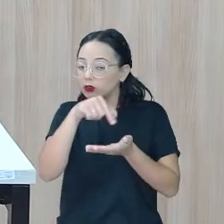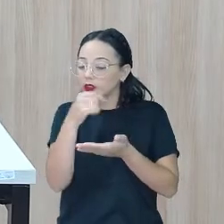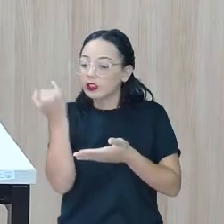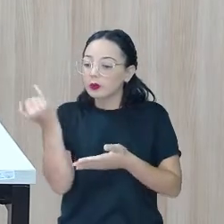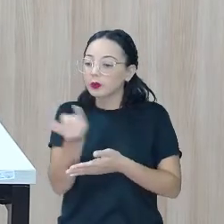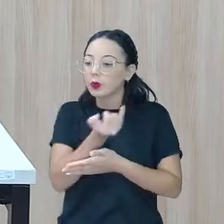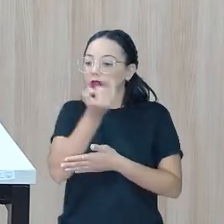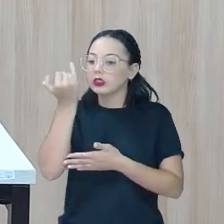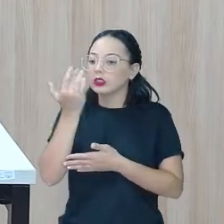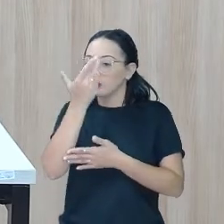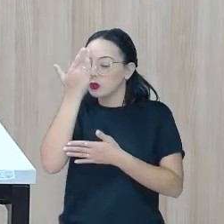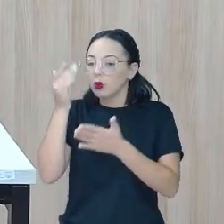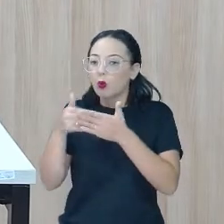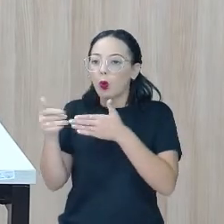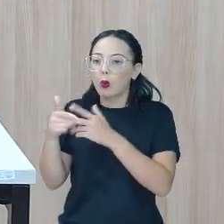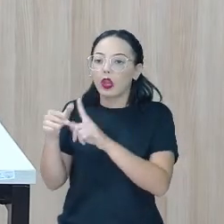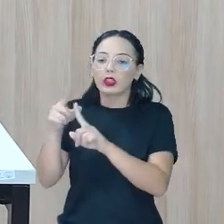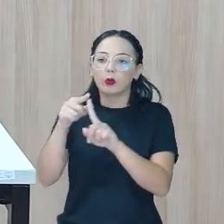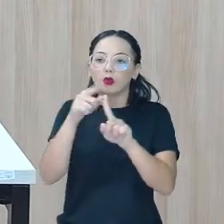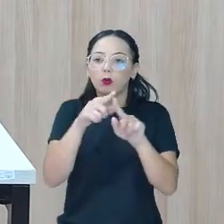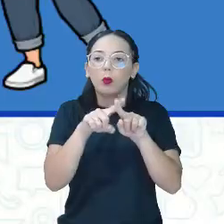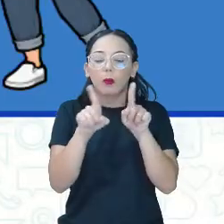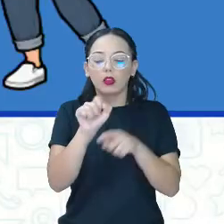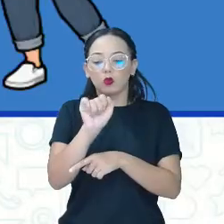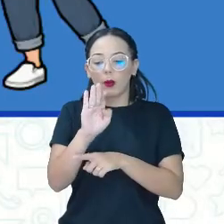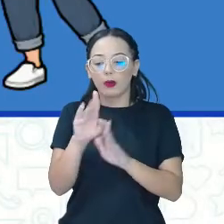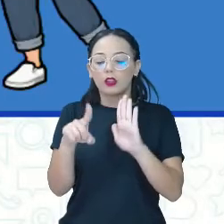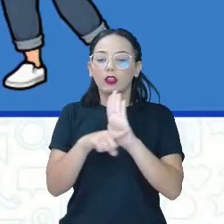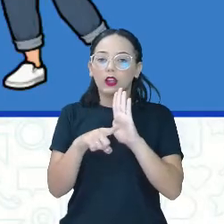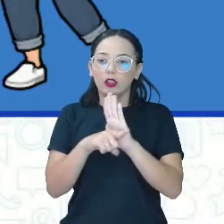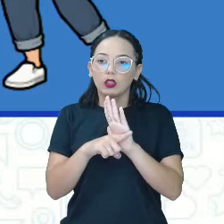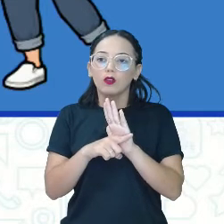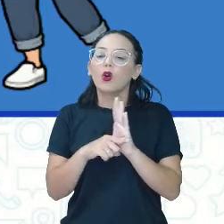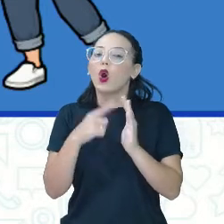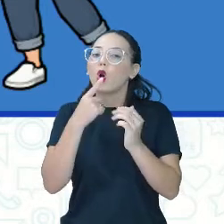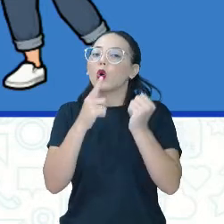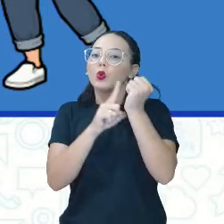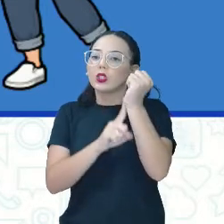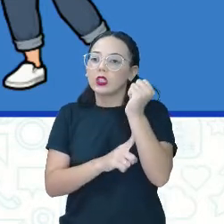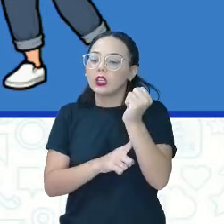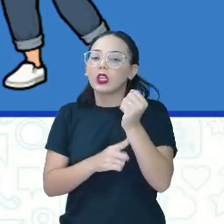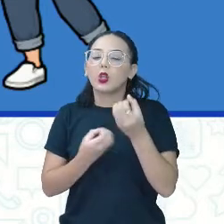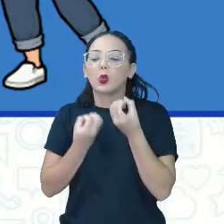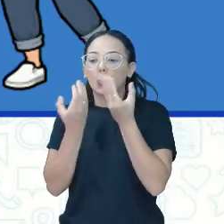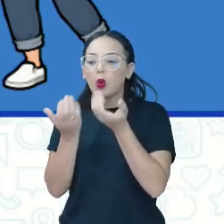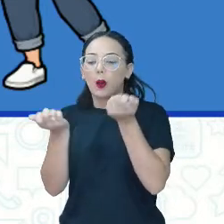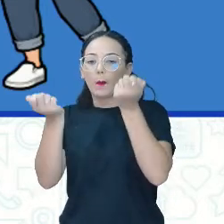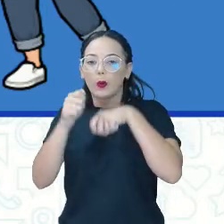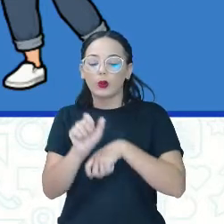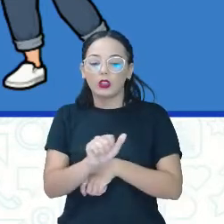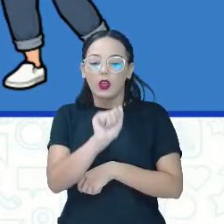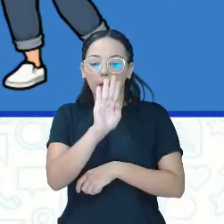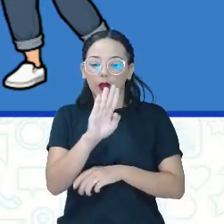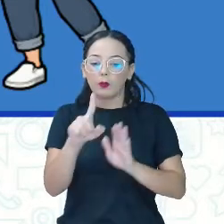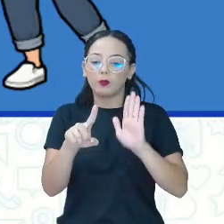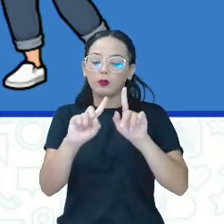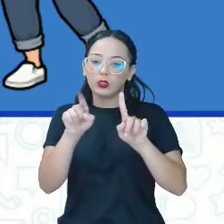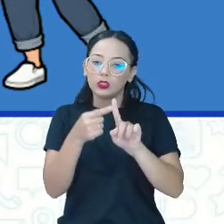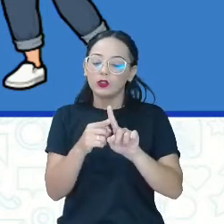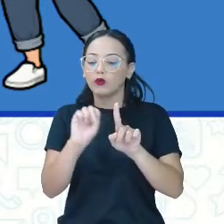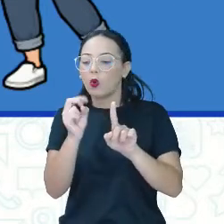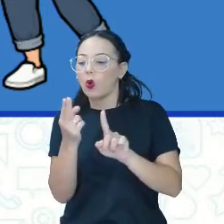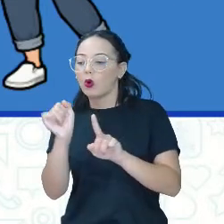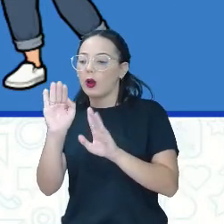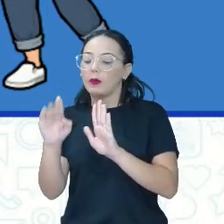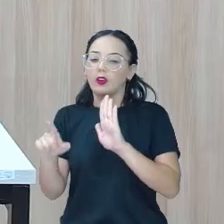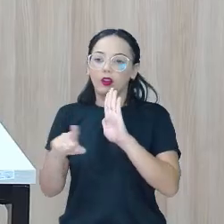do doador em qualquer tipo. Já o AB negativo, o sangue que ele doar, tanto serve para AB positivo como para AB